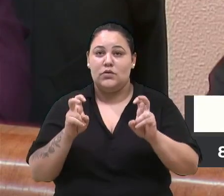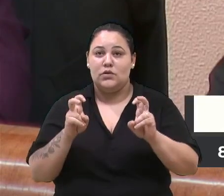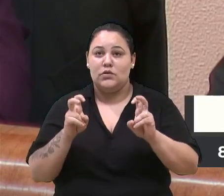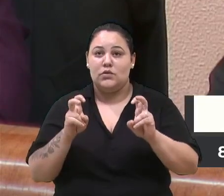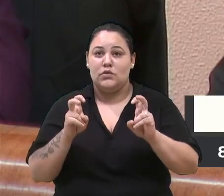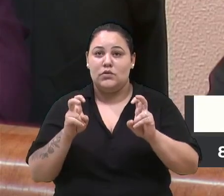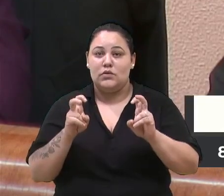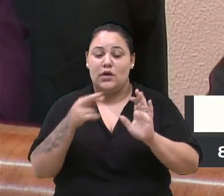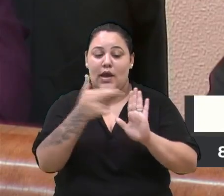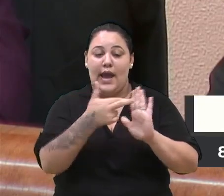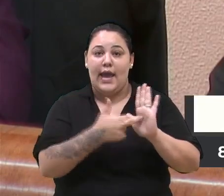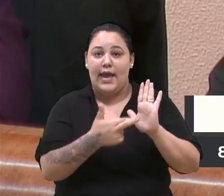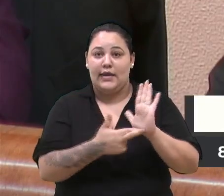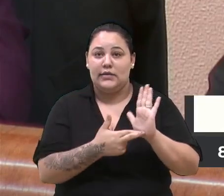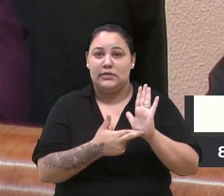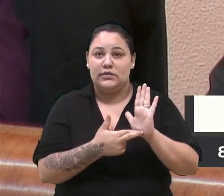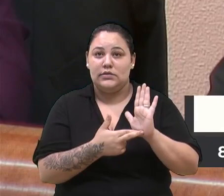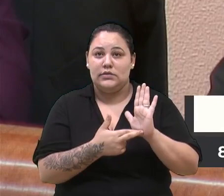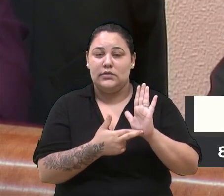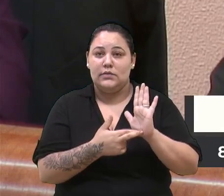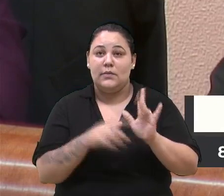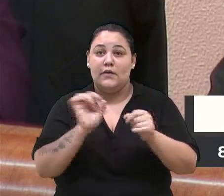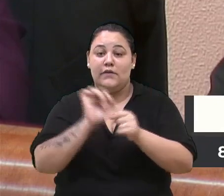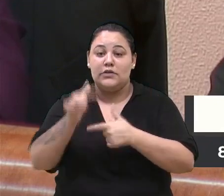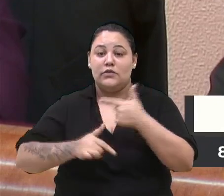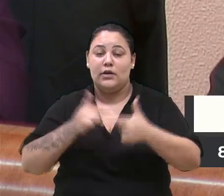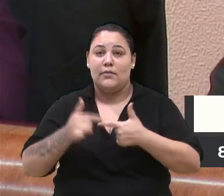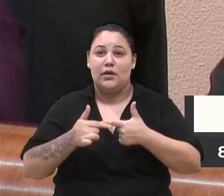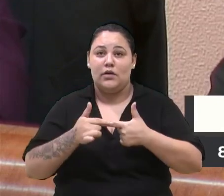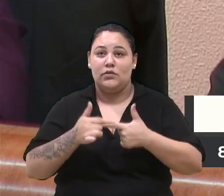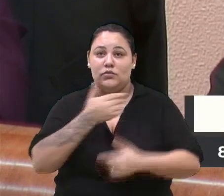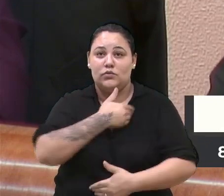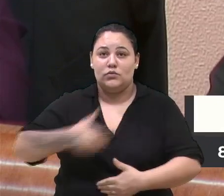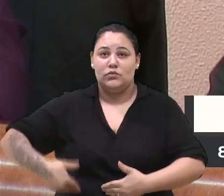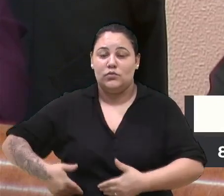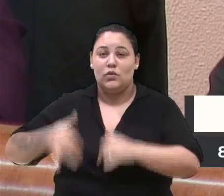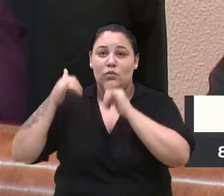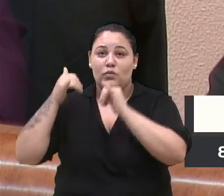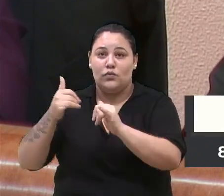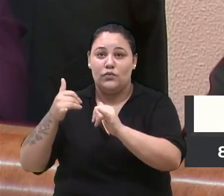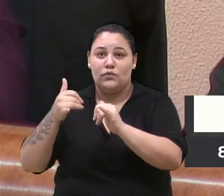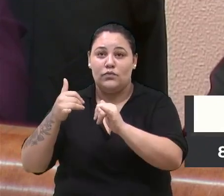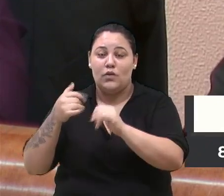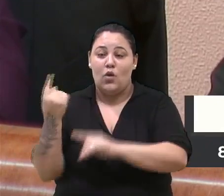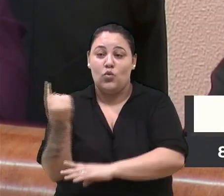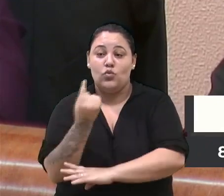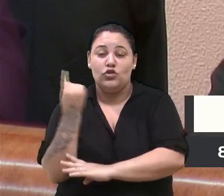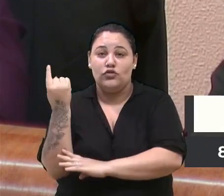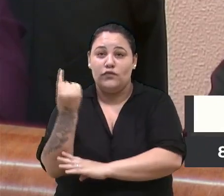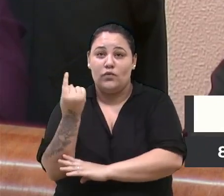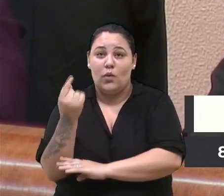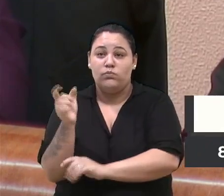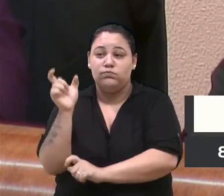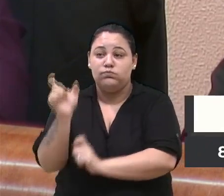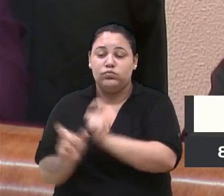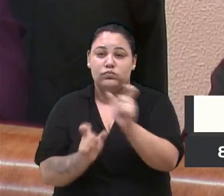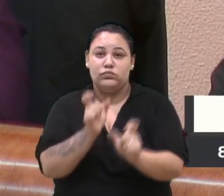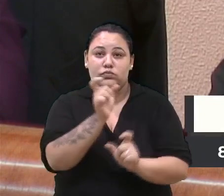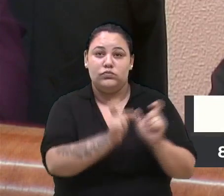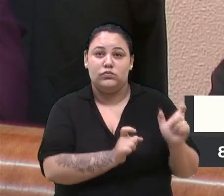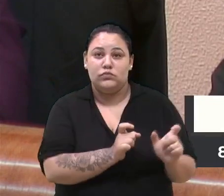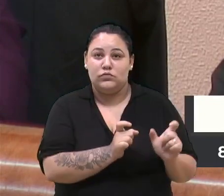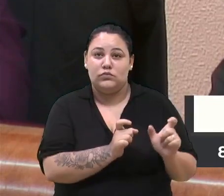a exploração e execução do serviço público de transporte individual de passageiros em veículos de